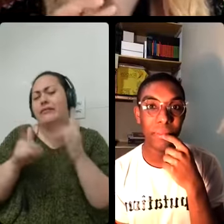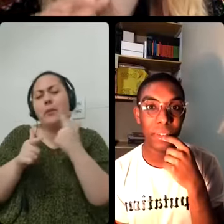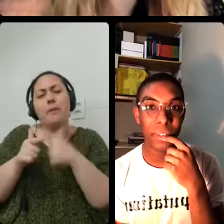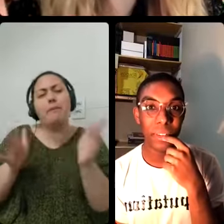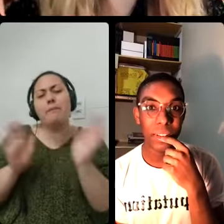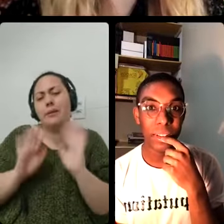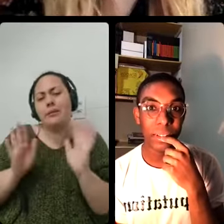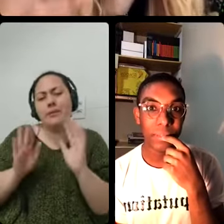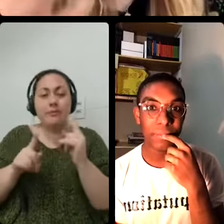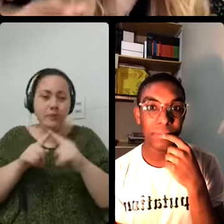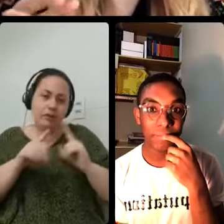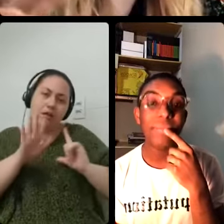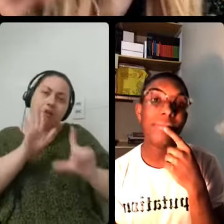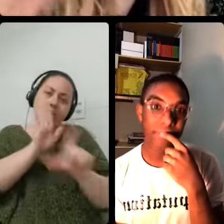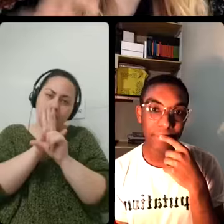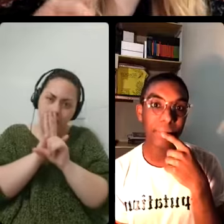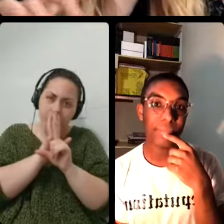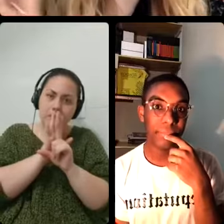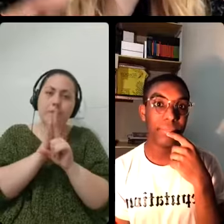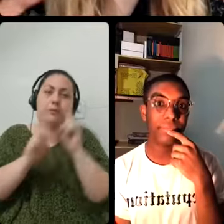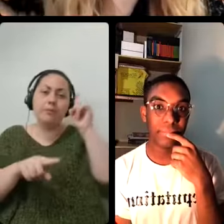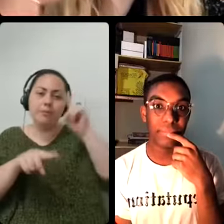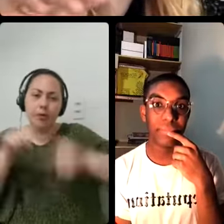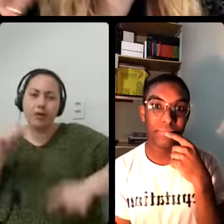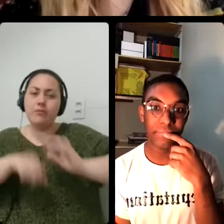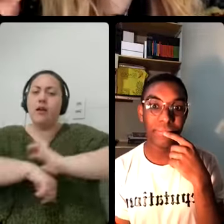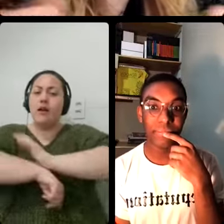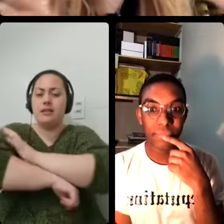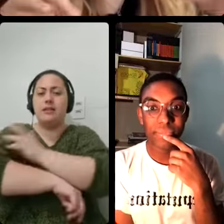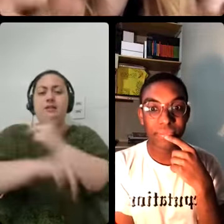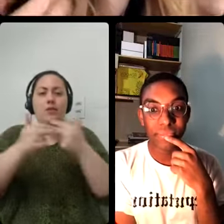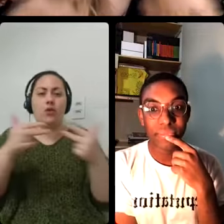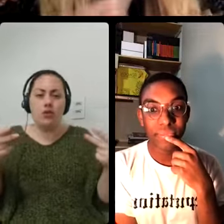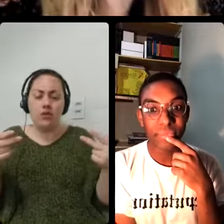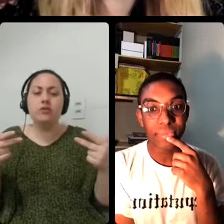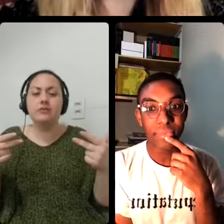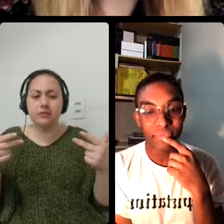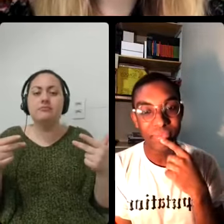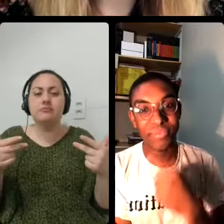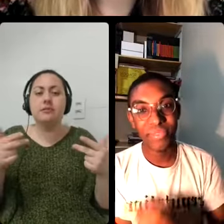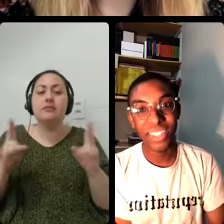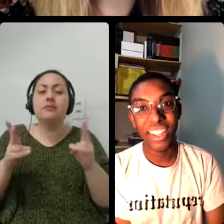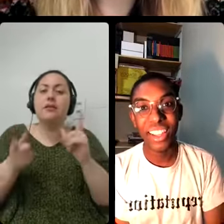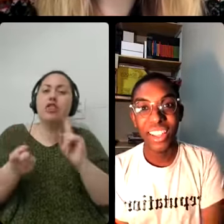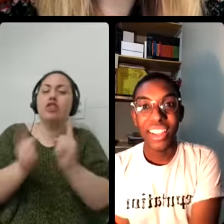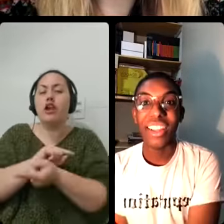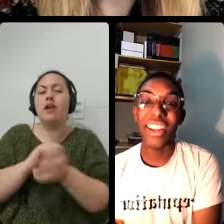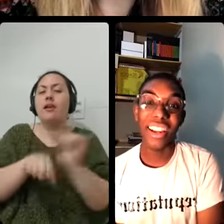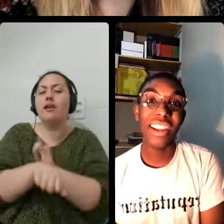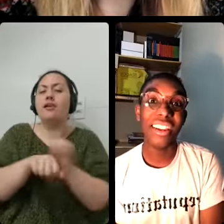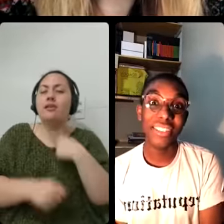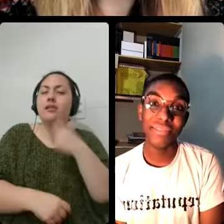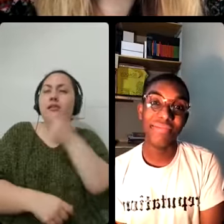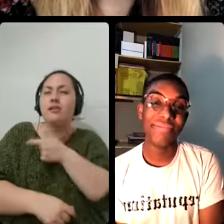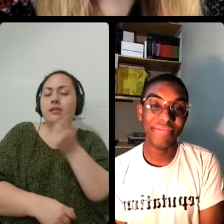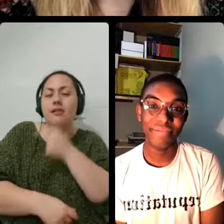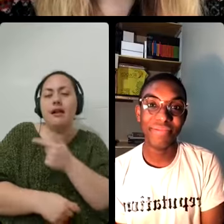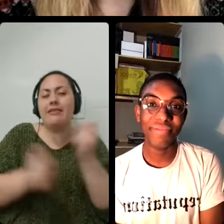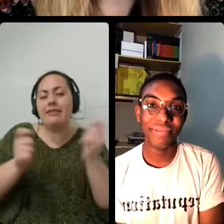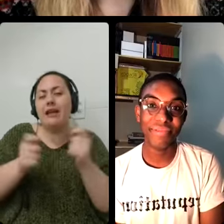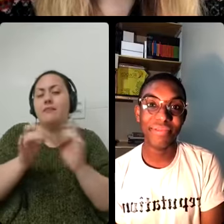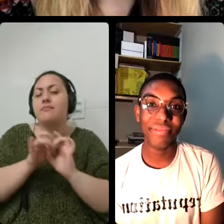das leis, né? Que proíbem o racismo e tal, né? Ficam exatamente assim, fazendo esse movimento de É,